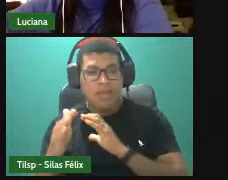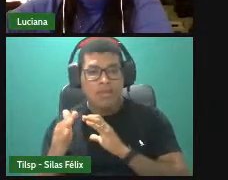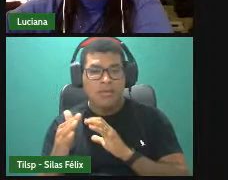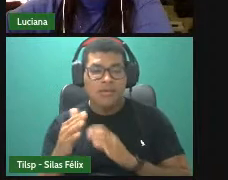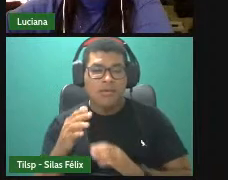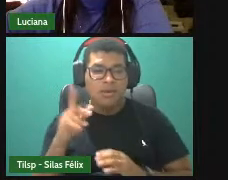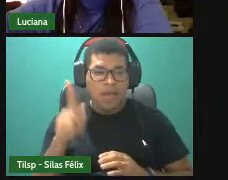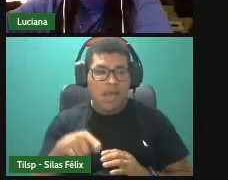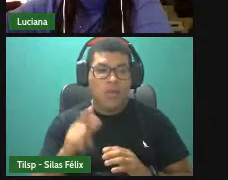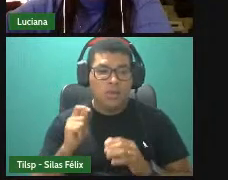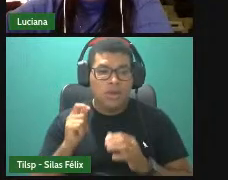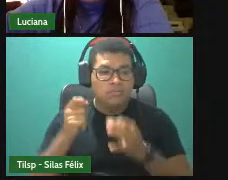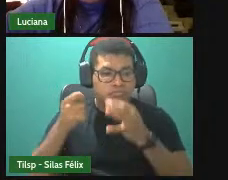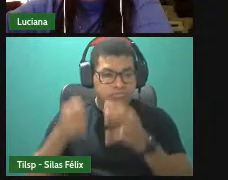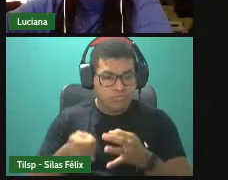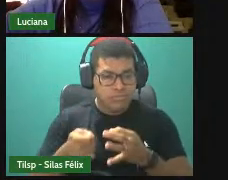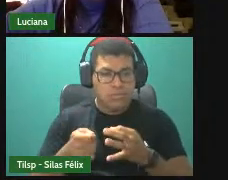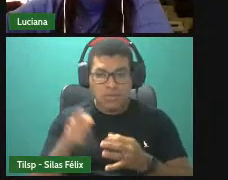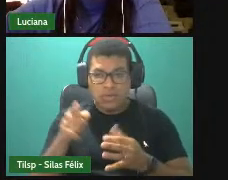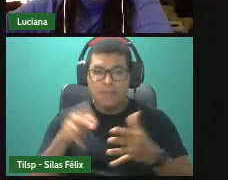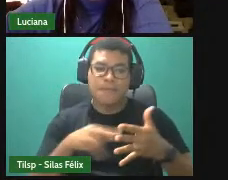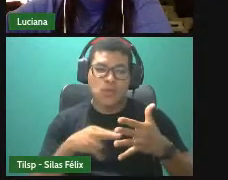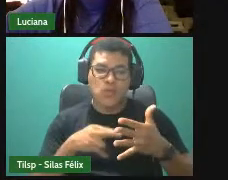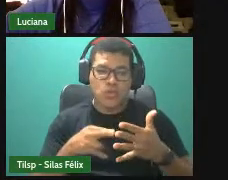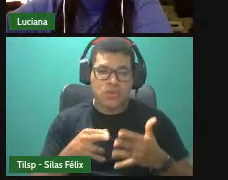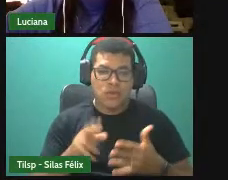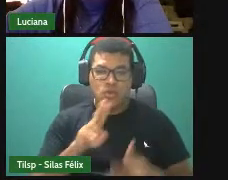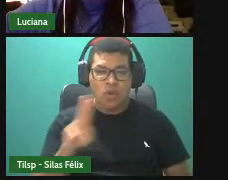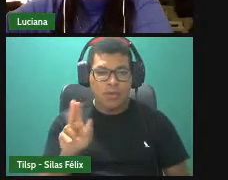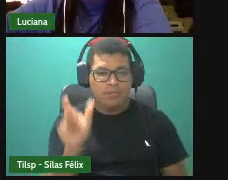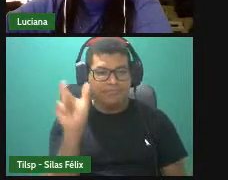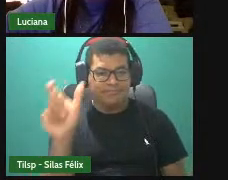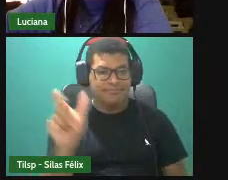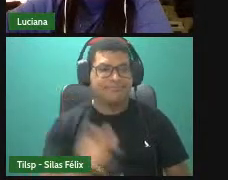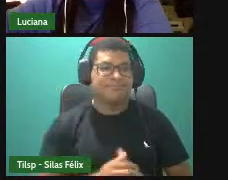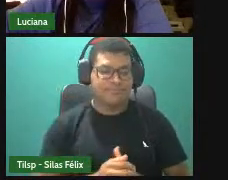né, a ser perito, tá? Te nomeando perito.